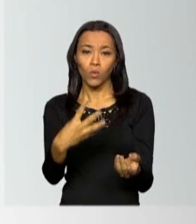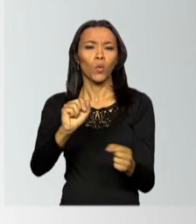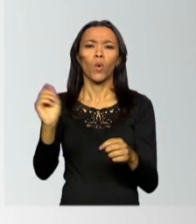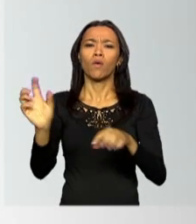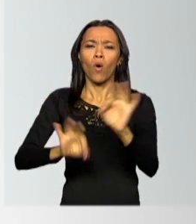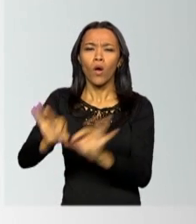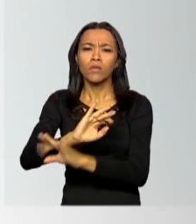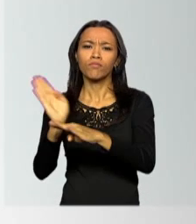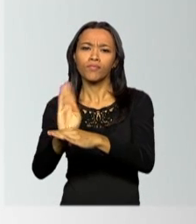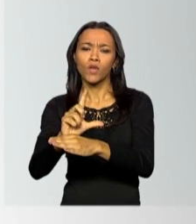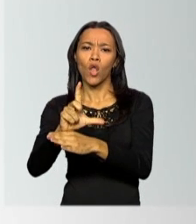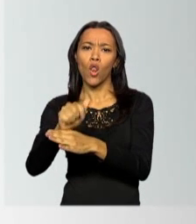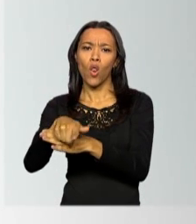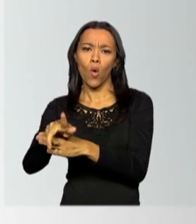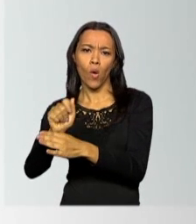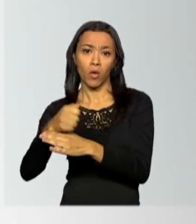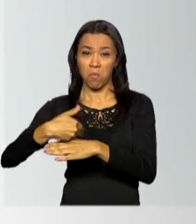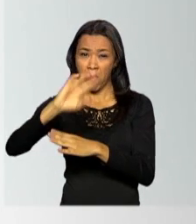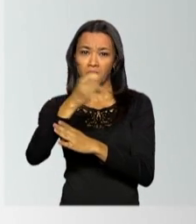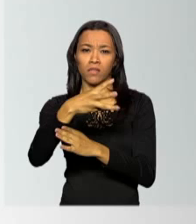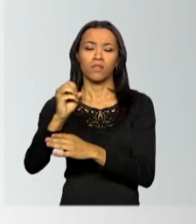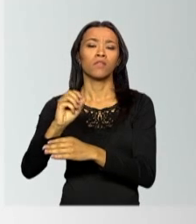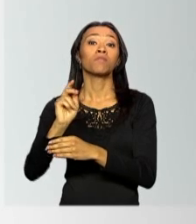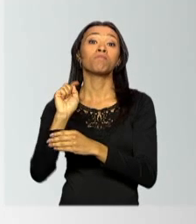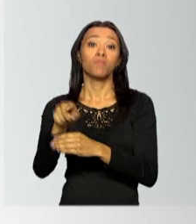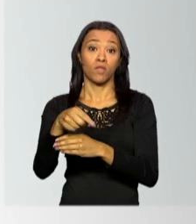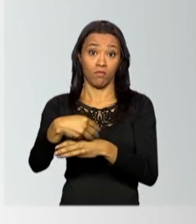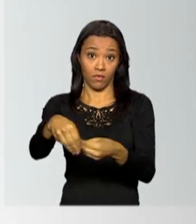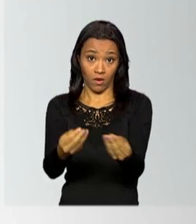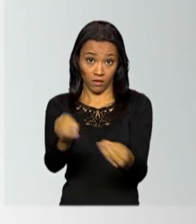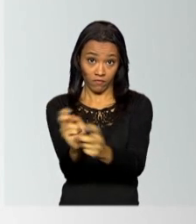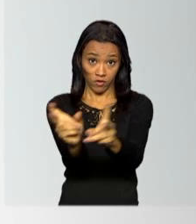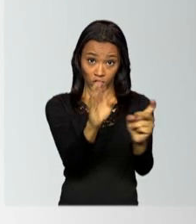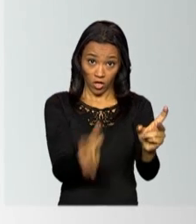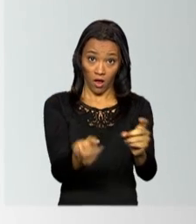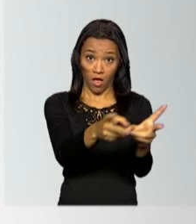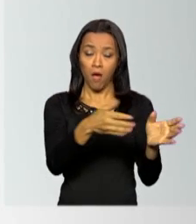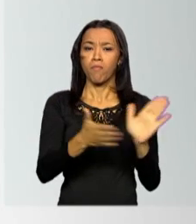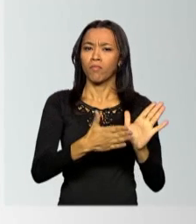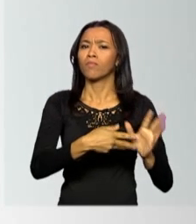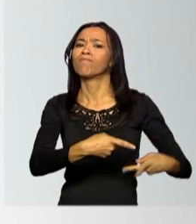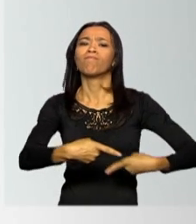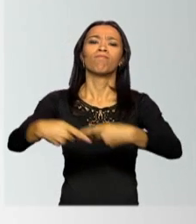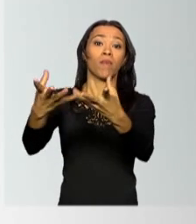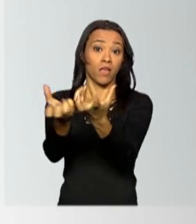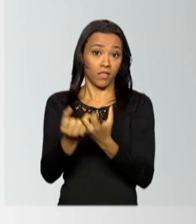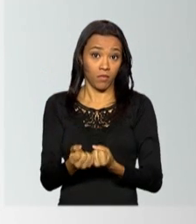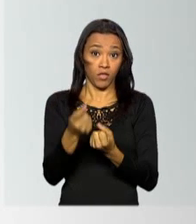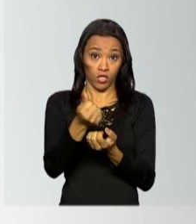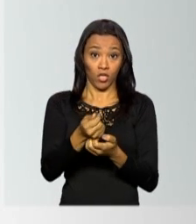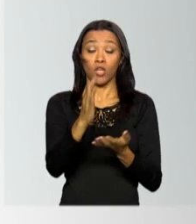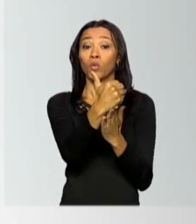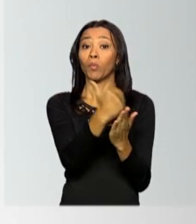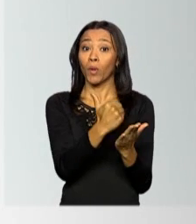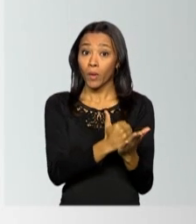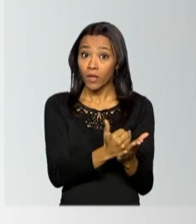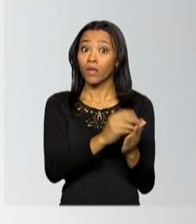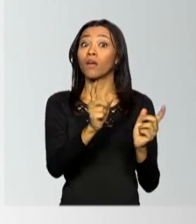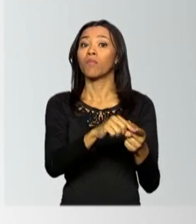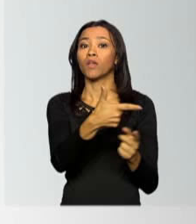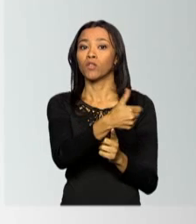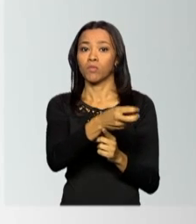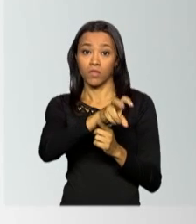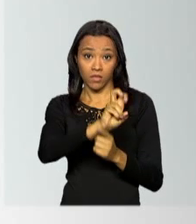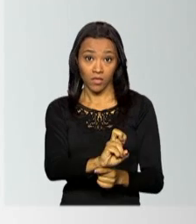longas com mais de 300 mil ingressos vendidos podem encaminhar propostas para receber recursos do Programa de Investimento